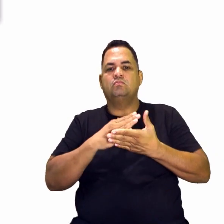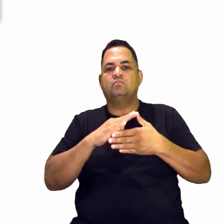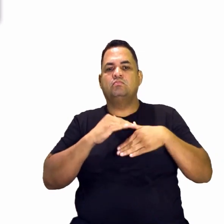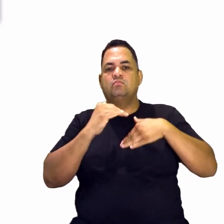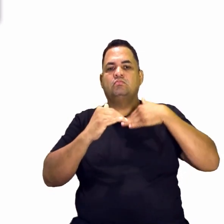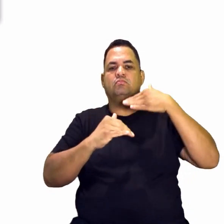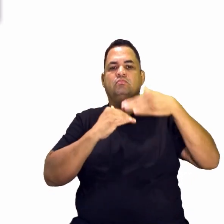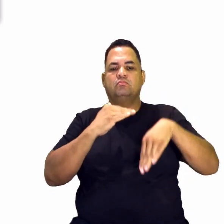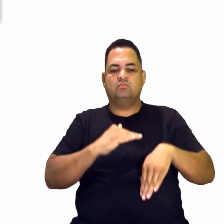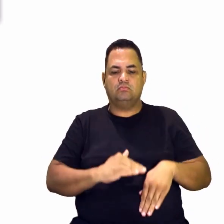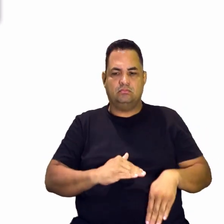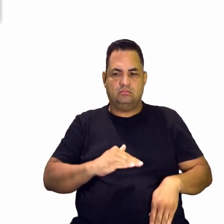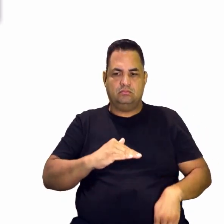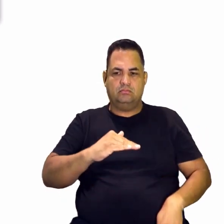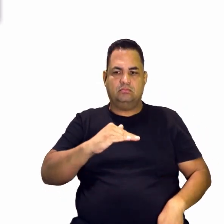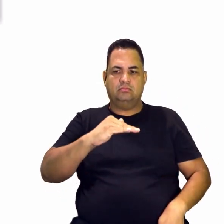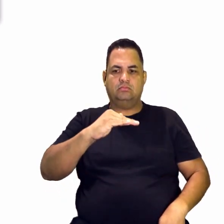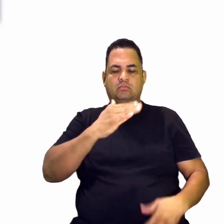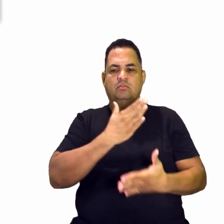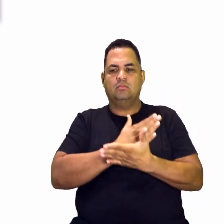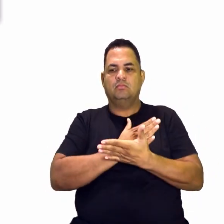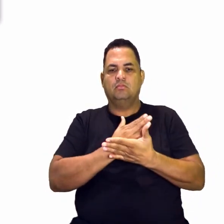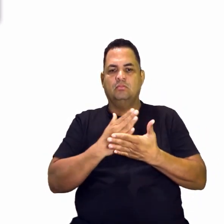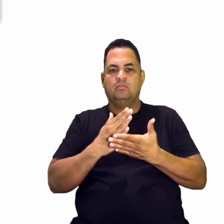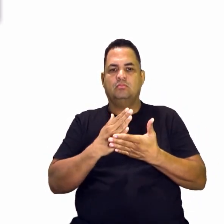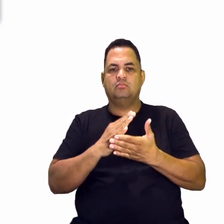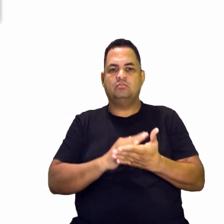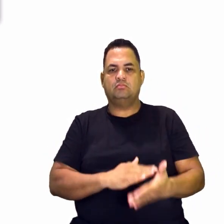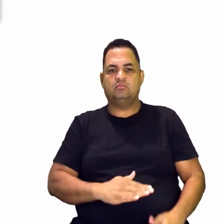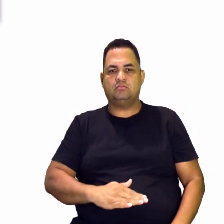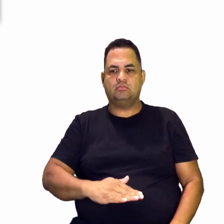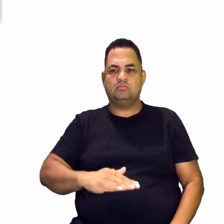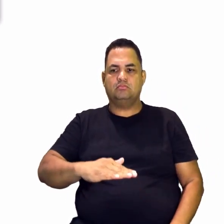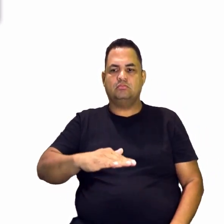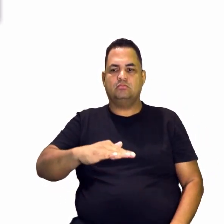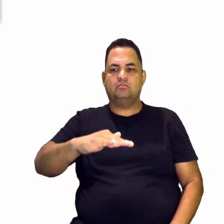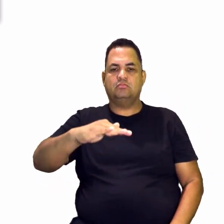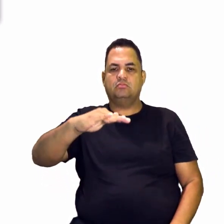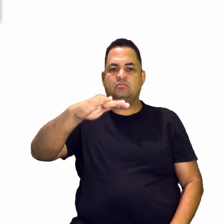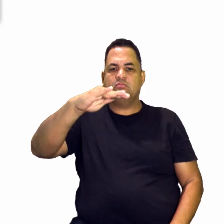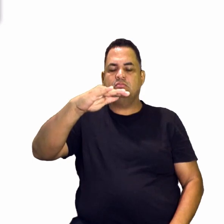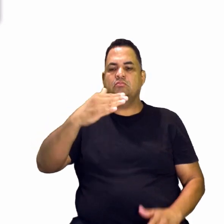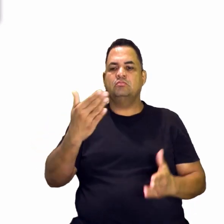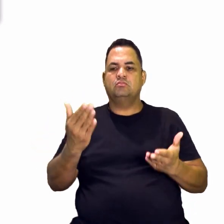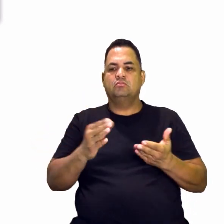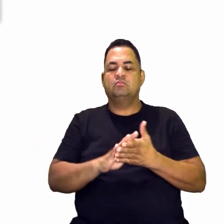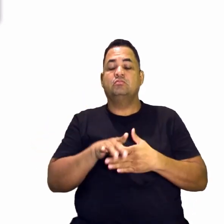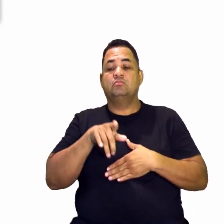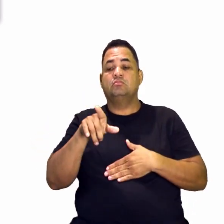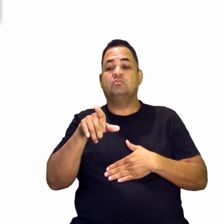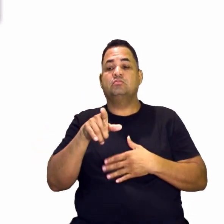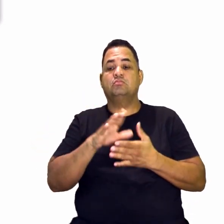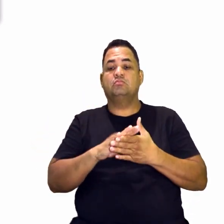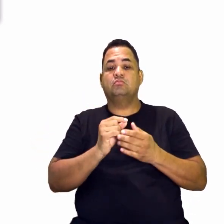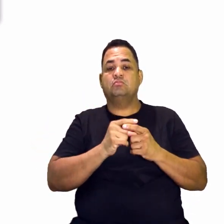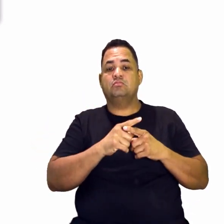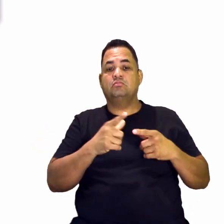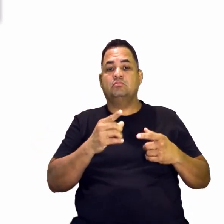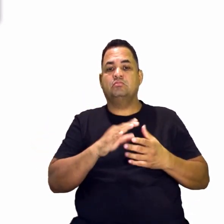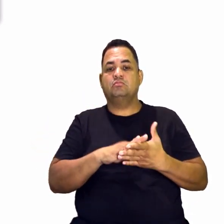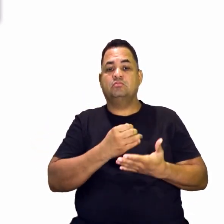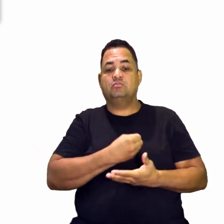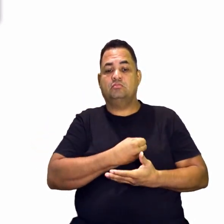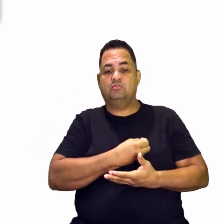se desenvolver, então você vai começar a crescer. E nesse crescimento, você vai aumentando o